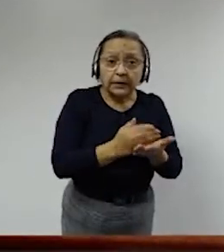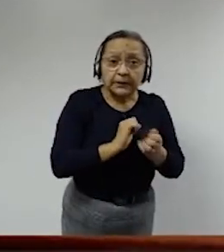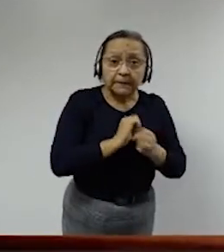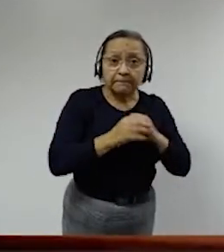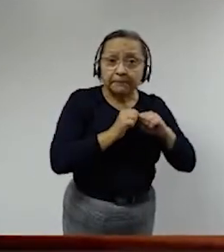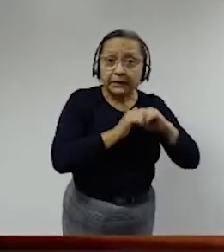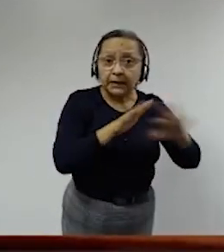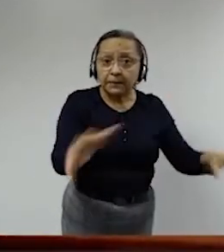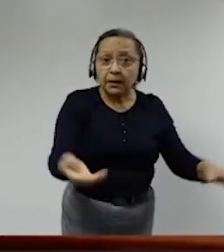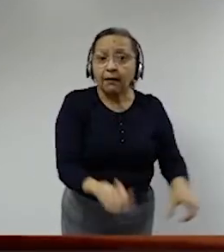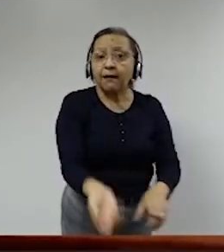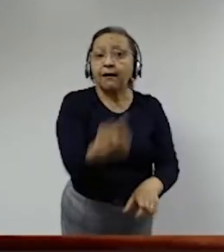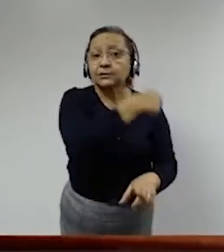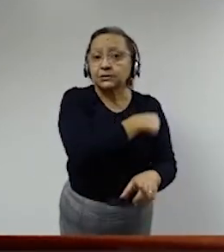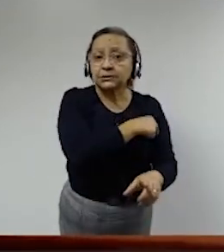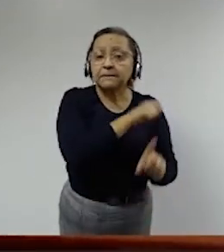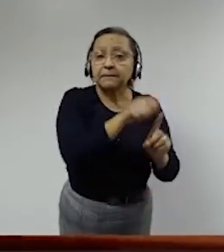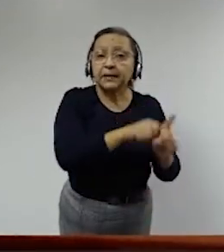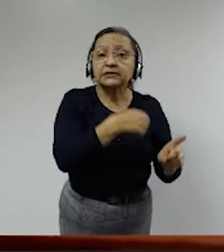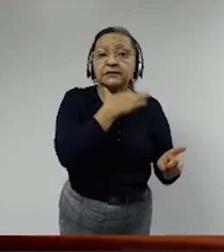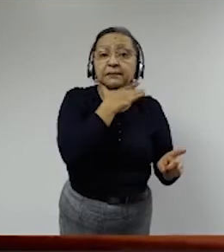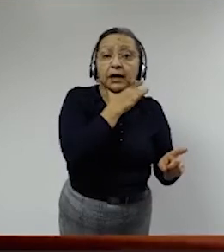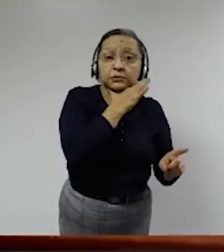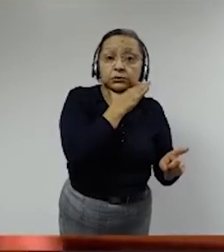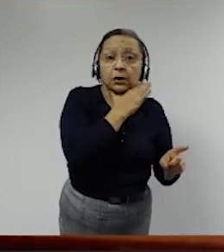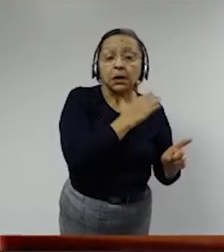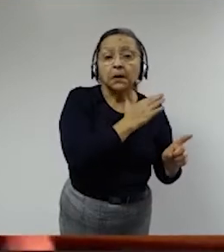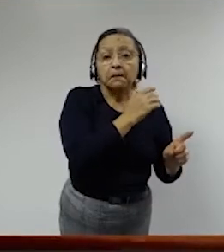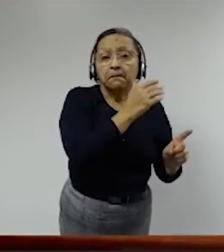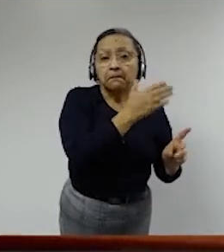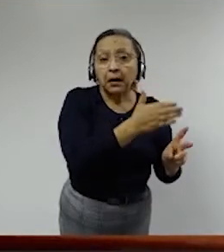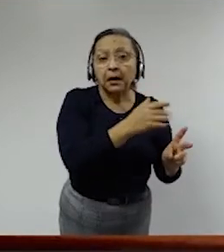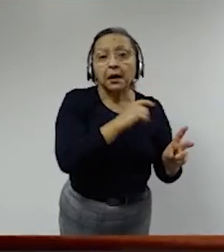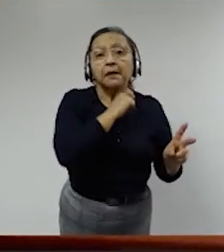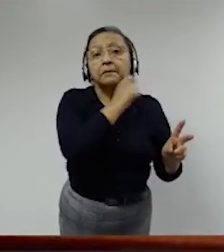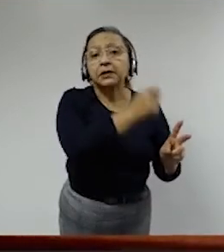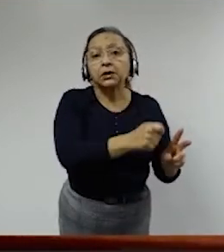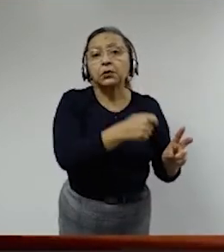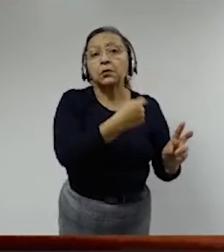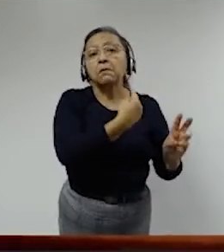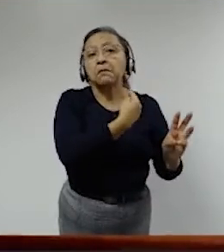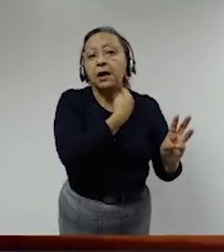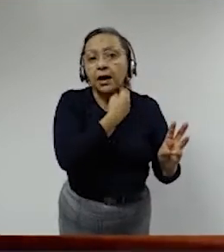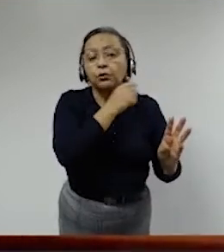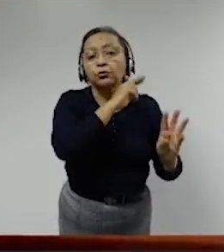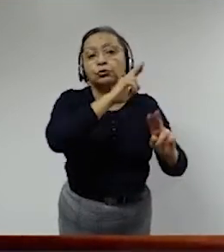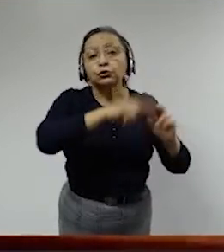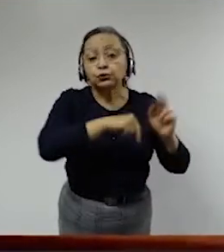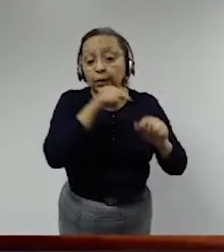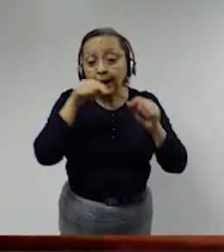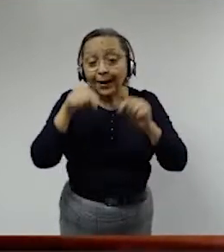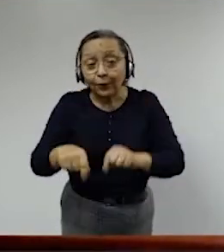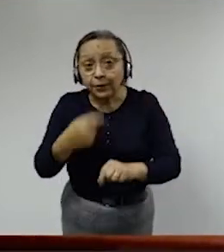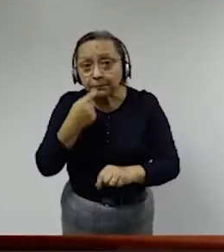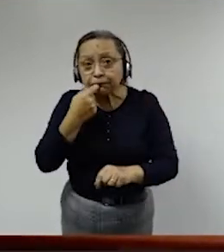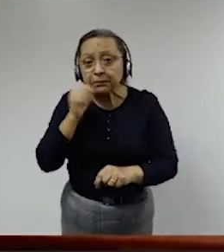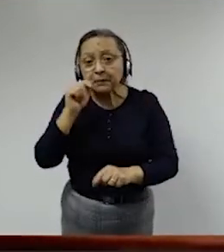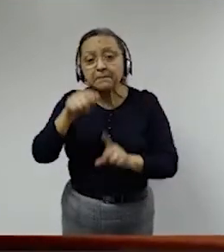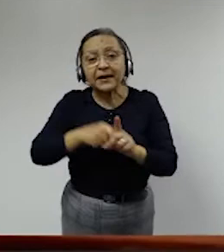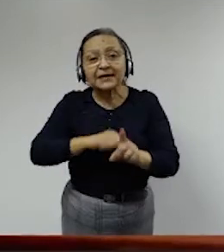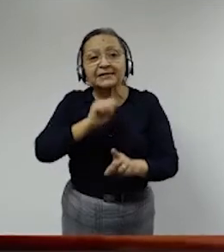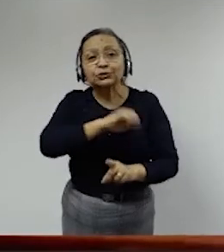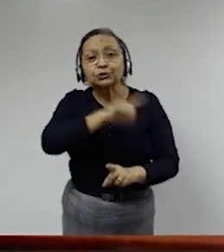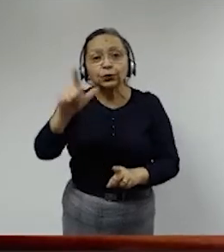onde ali, né, se estabeleceu uma alocação de verba de 3 bilhões de reais para o Brasil inteiro,